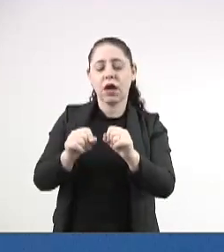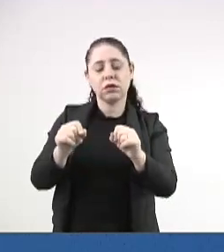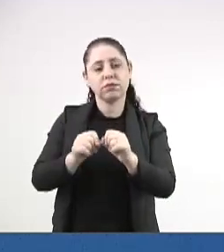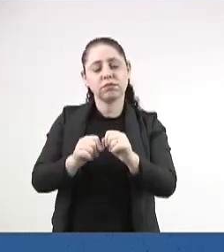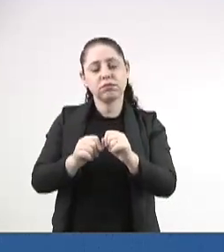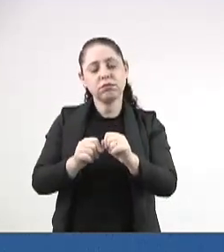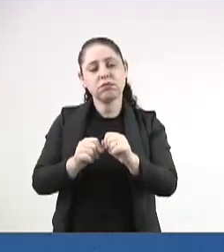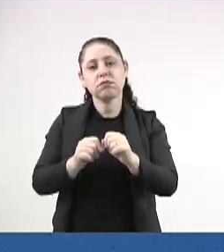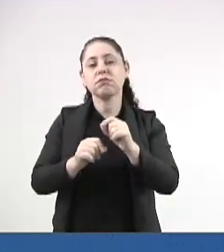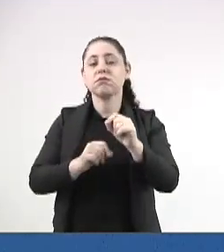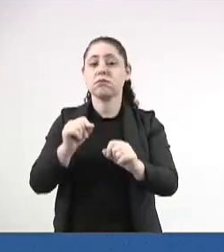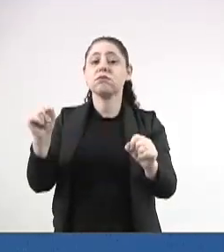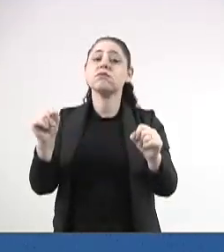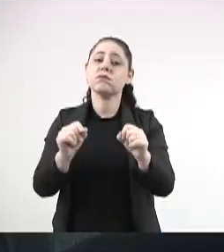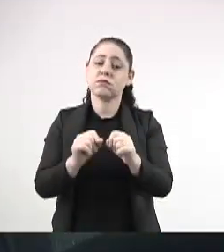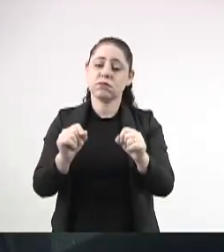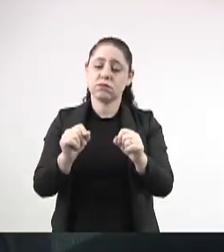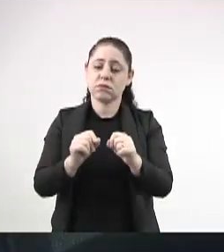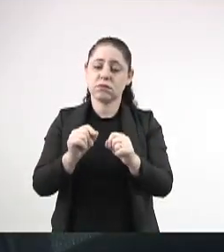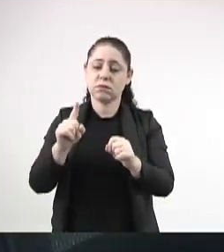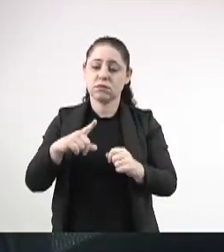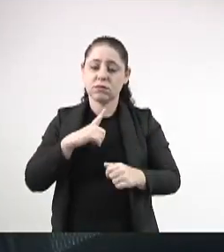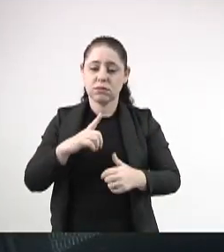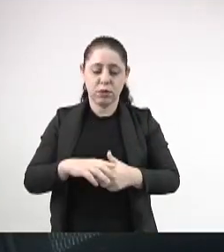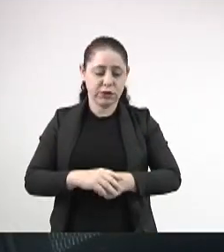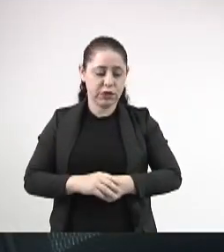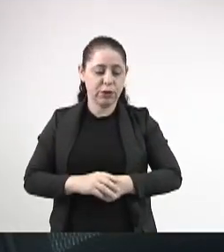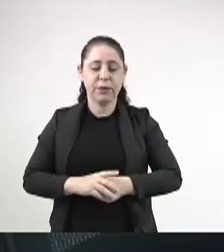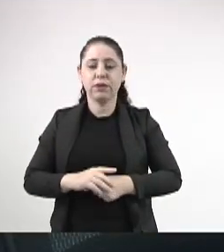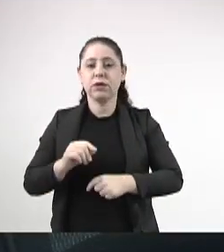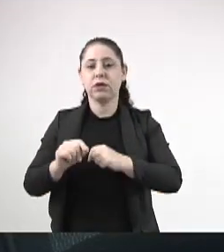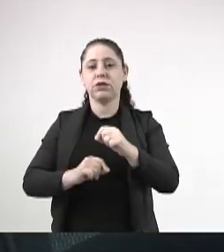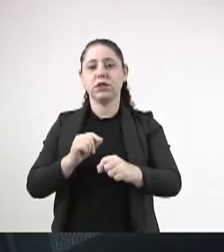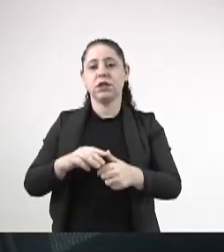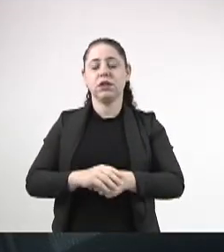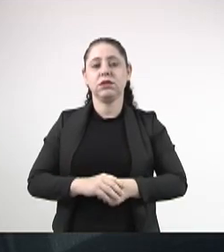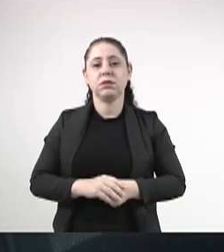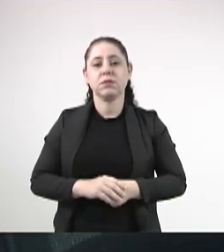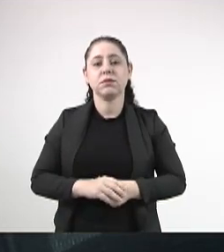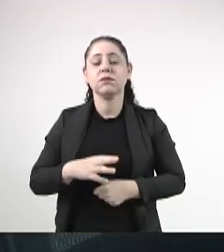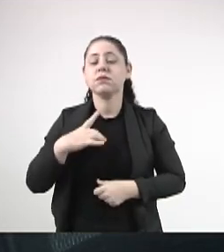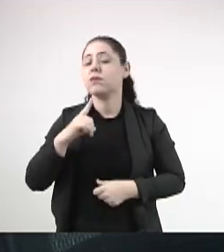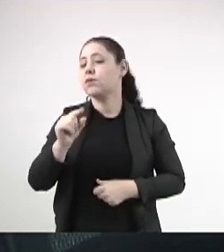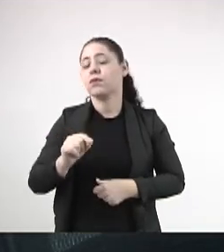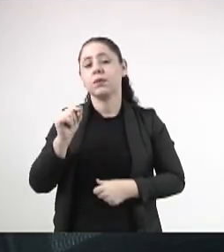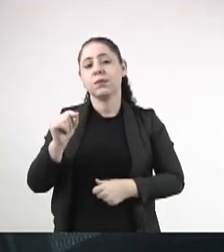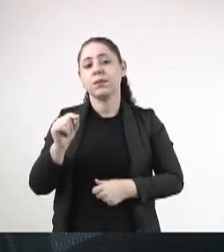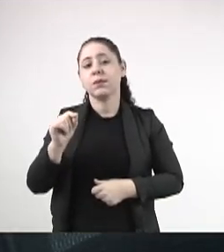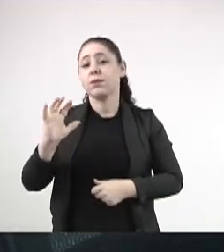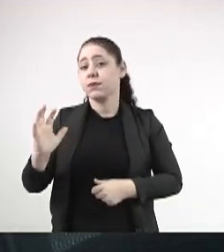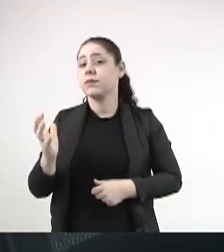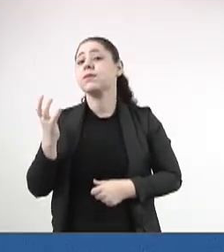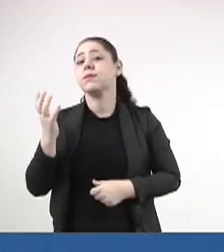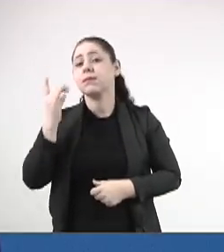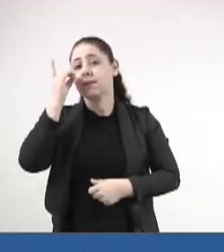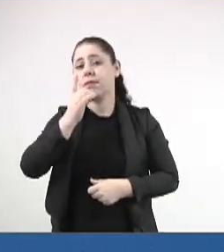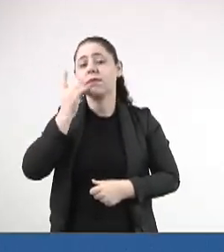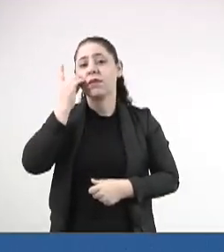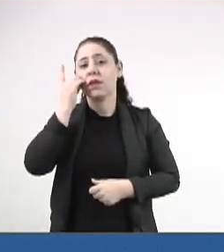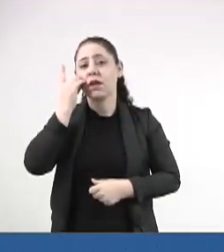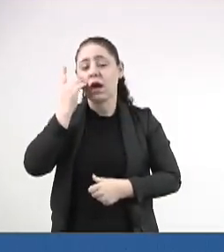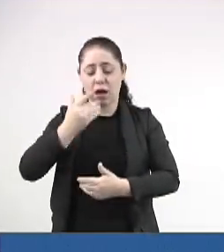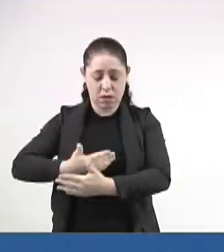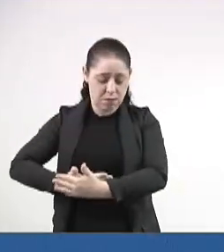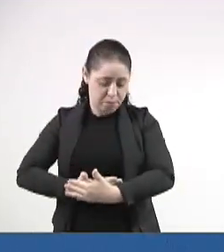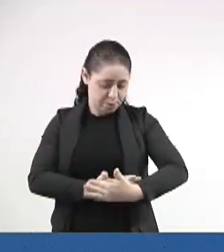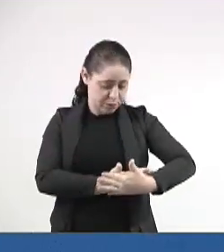passivamente para que haja um homicídio do feto. O que acontece, deputada, é que muitos